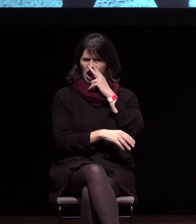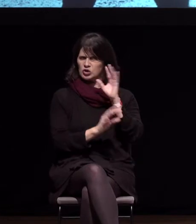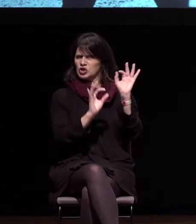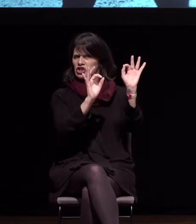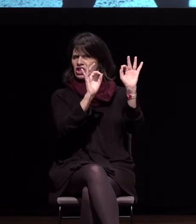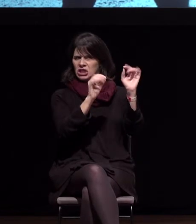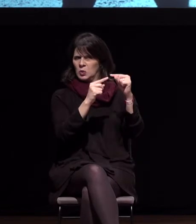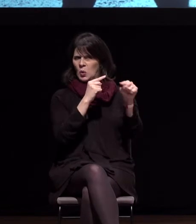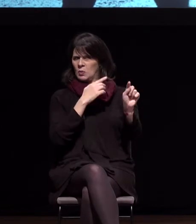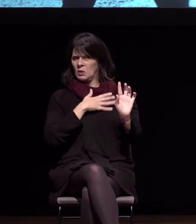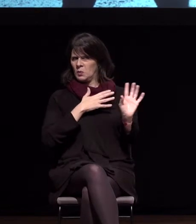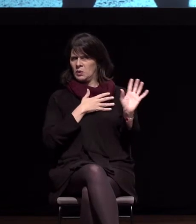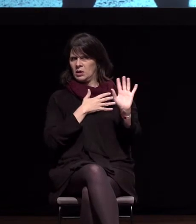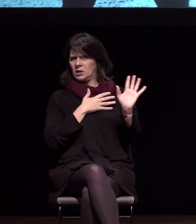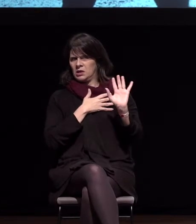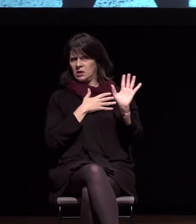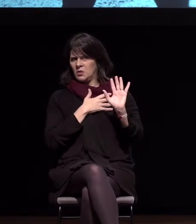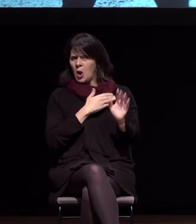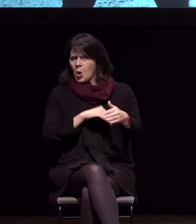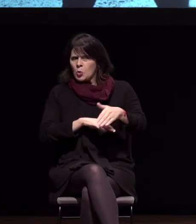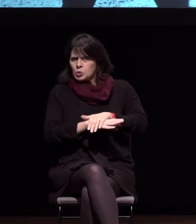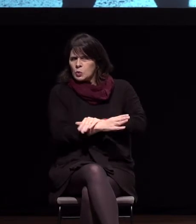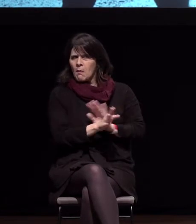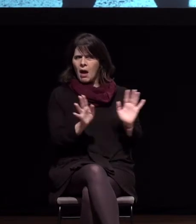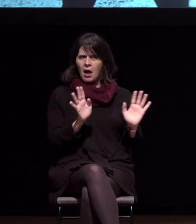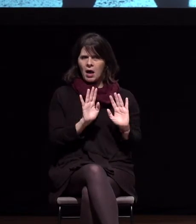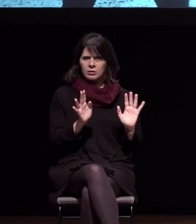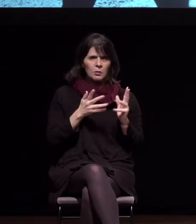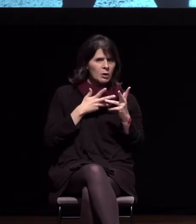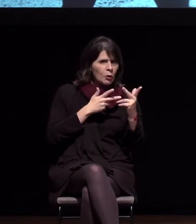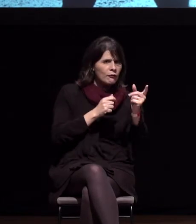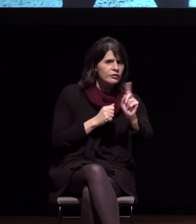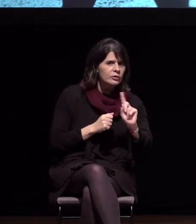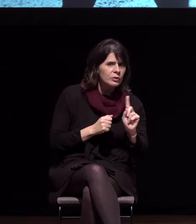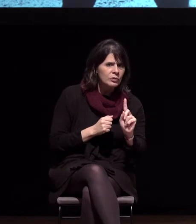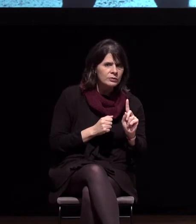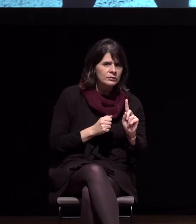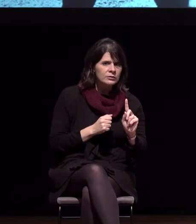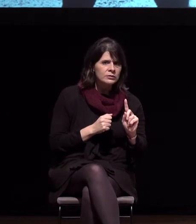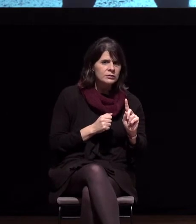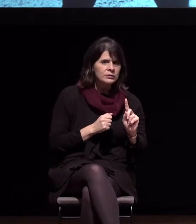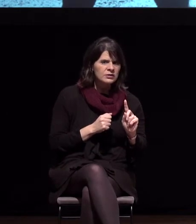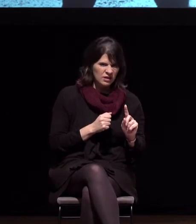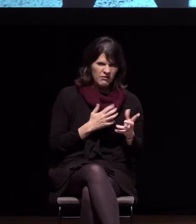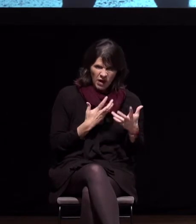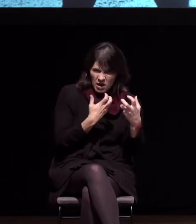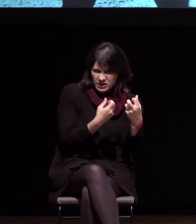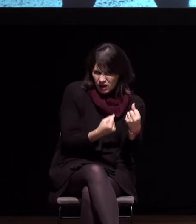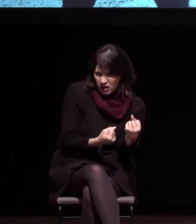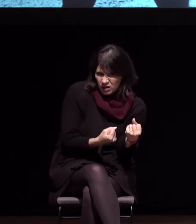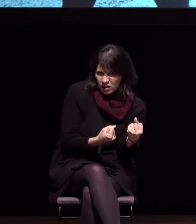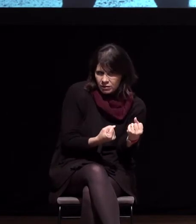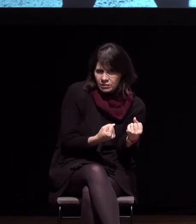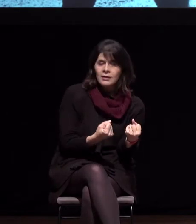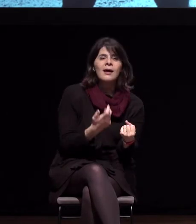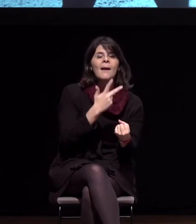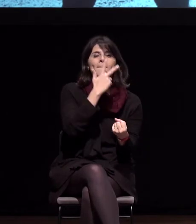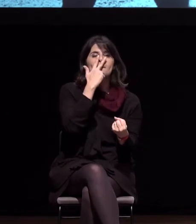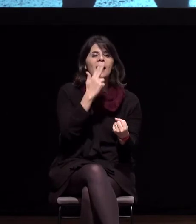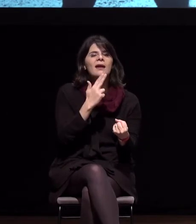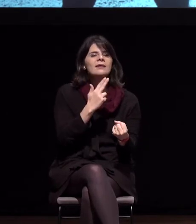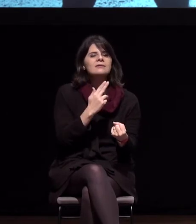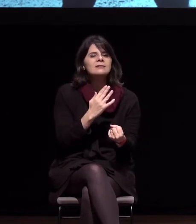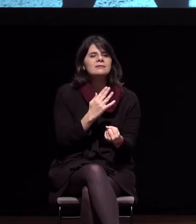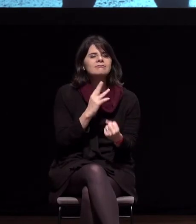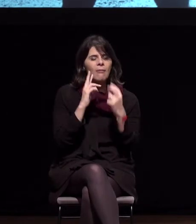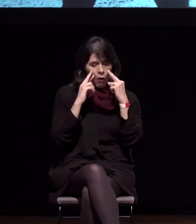não é para mim. Eu não fui acostumado, eu não sou convidado. Como vão nos receber lá? Então, falta esse